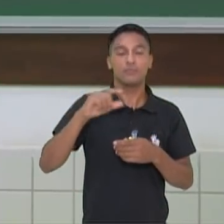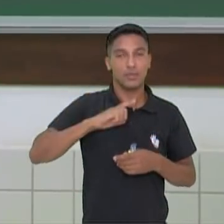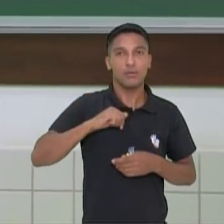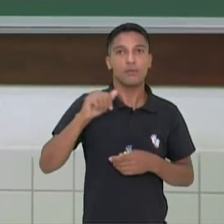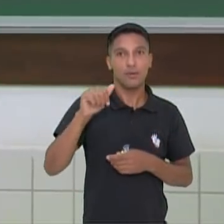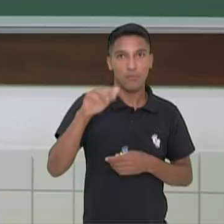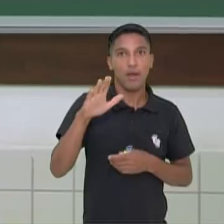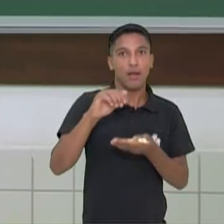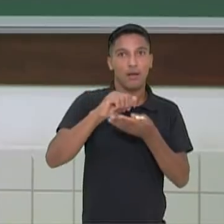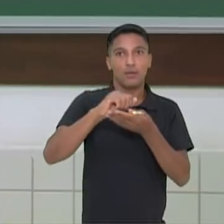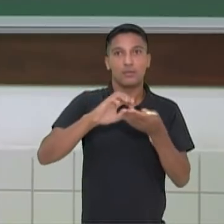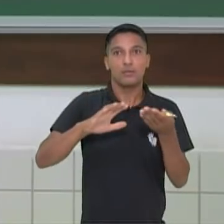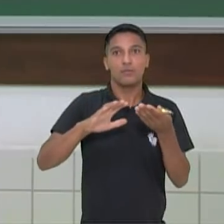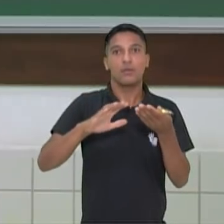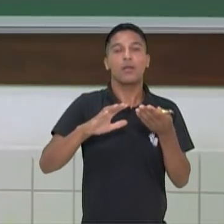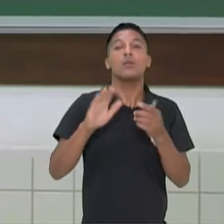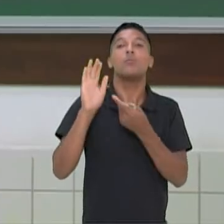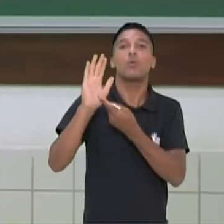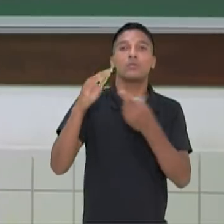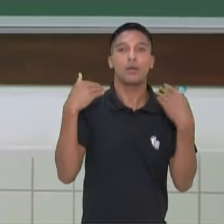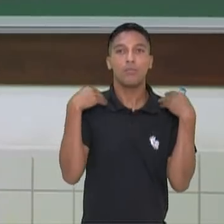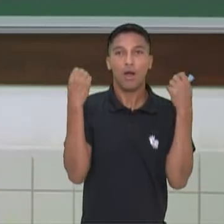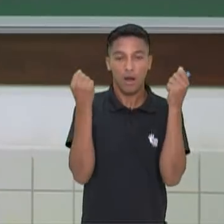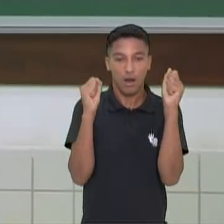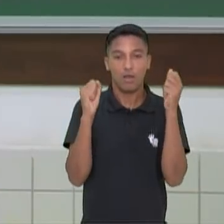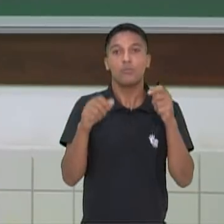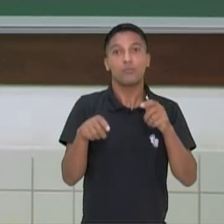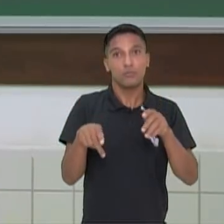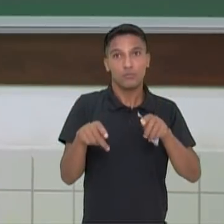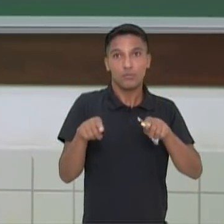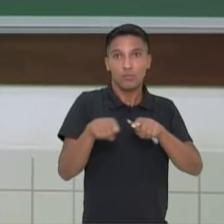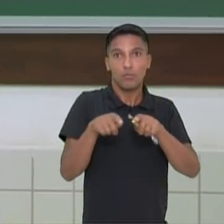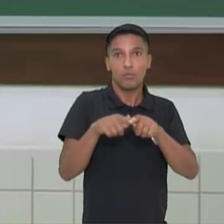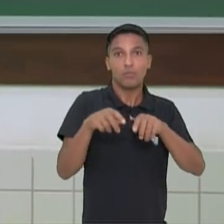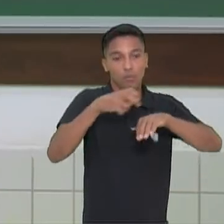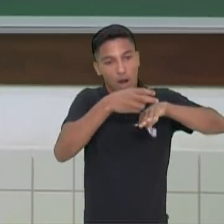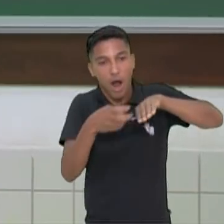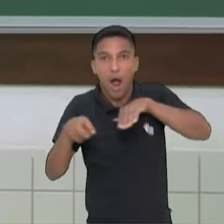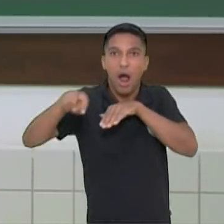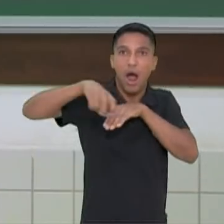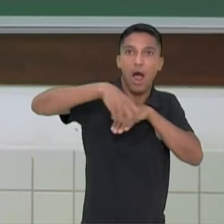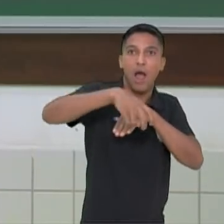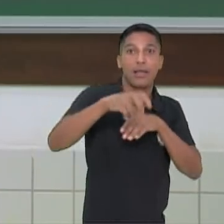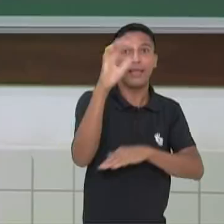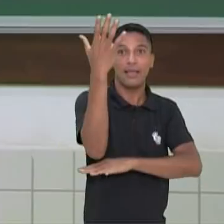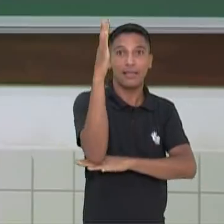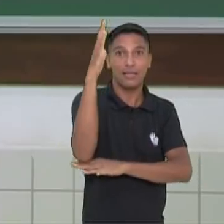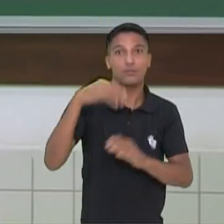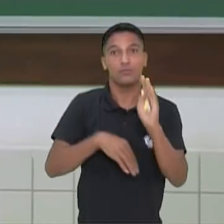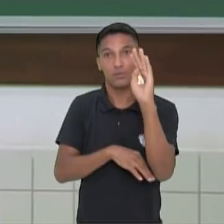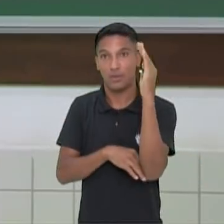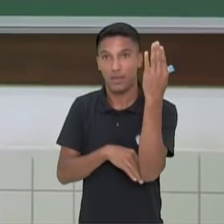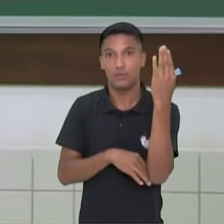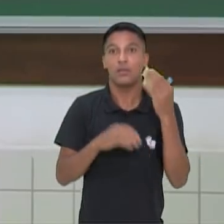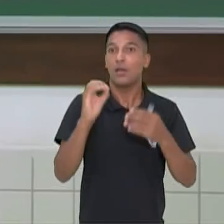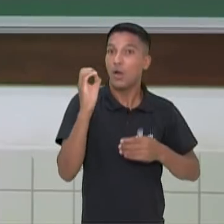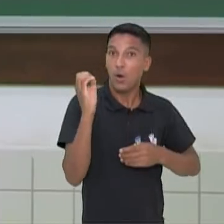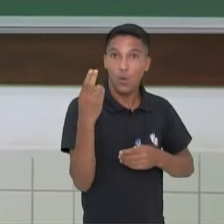uma atividade, com mais uma prática corporal de aventura. Na natureza ou urbana?